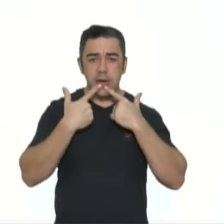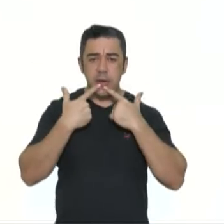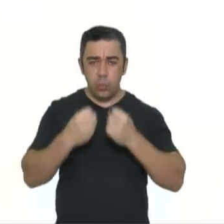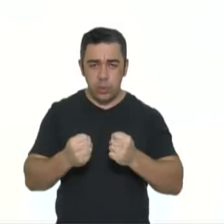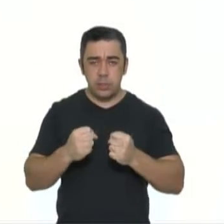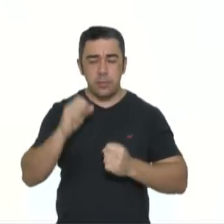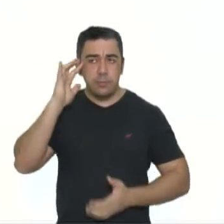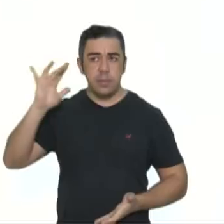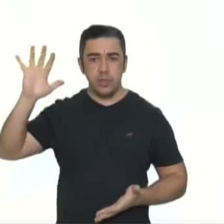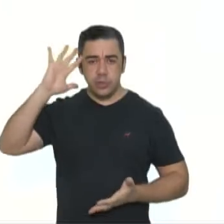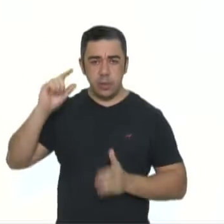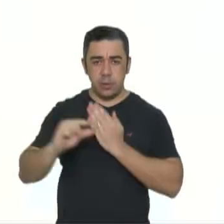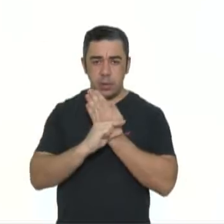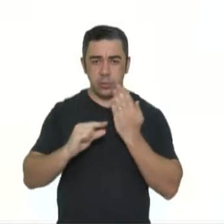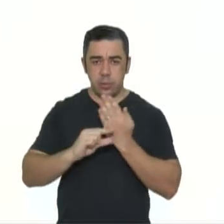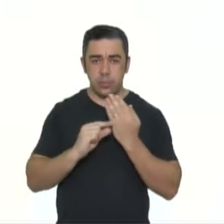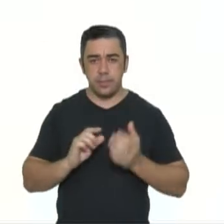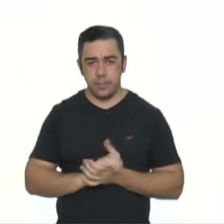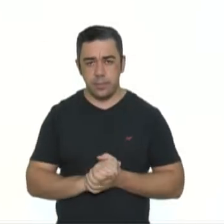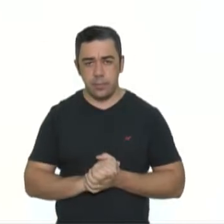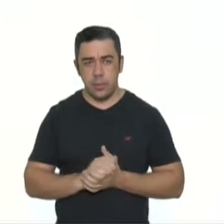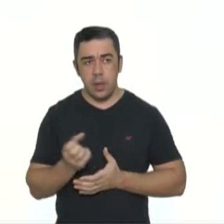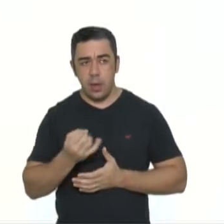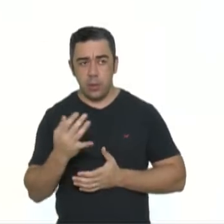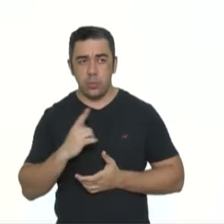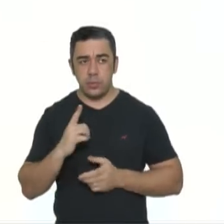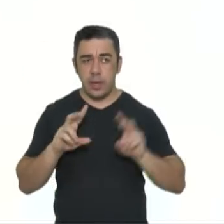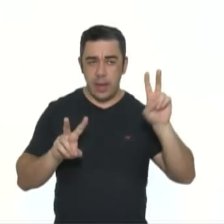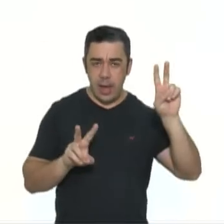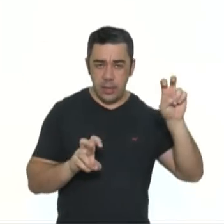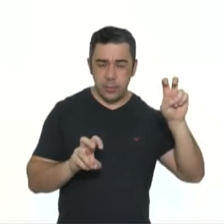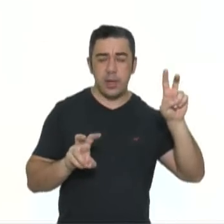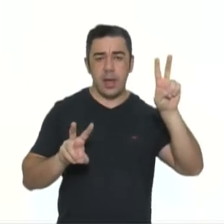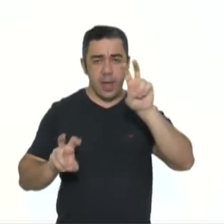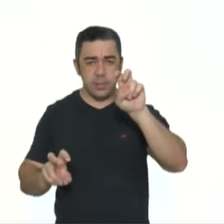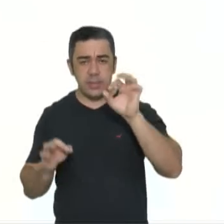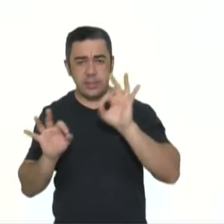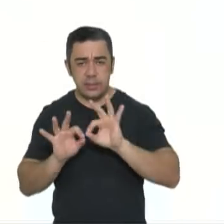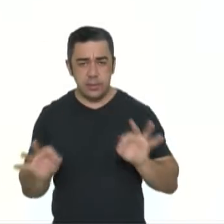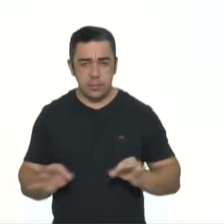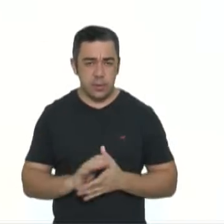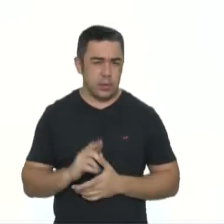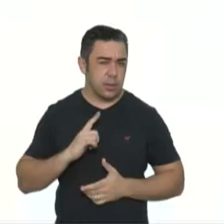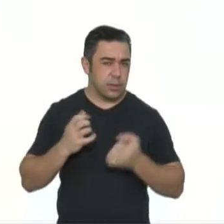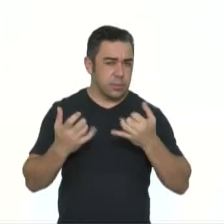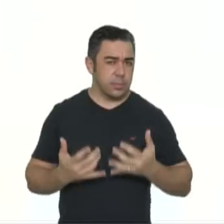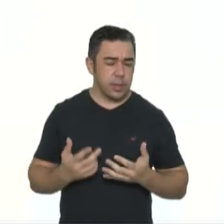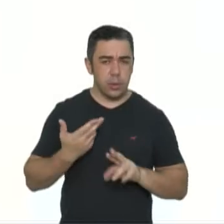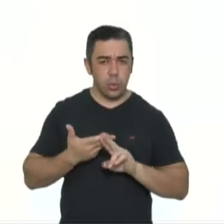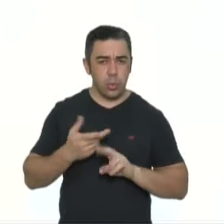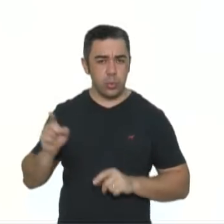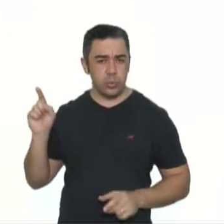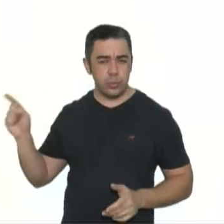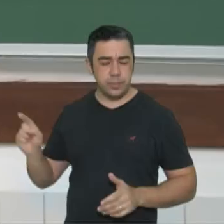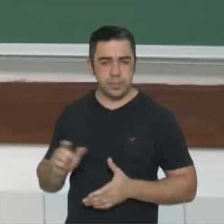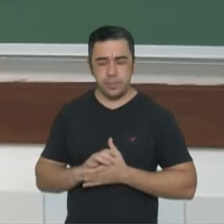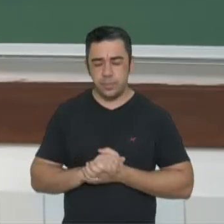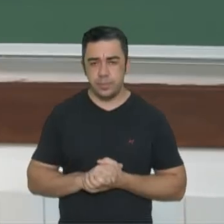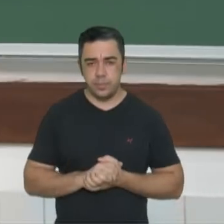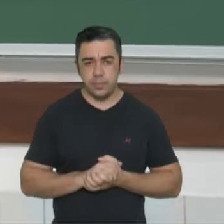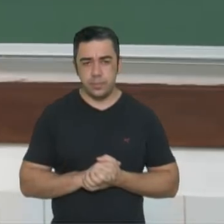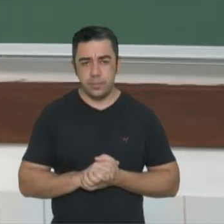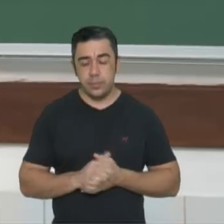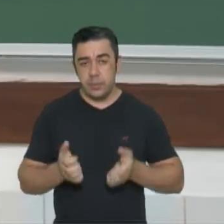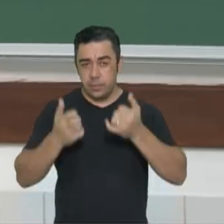imaginada pelo autor, ao uso de aspas completas e aspas simples em alguns pontos do texto. Explique o uso desses recursos. Pessoal,